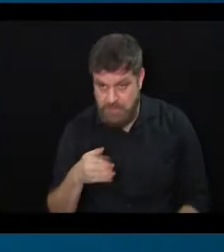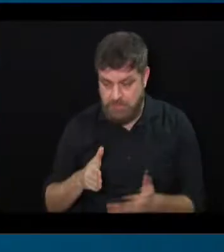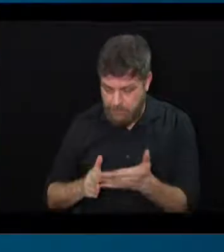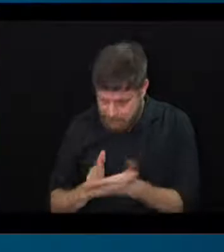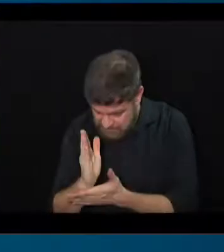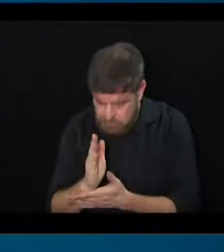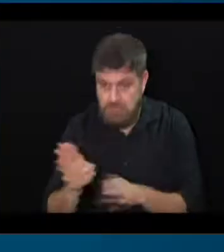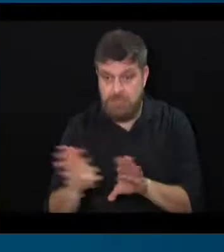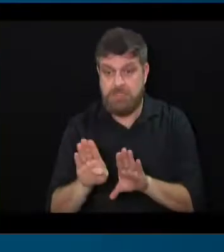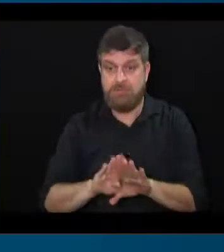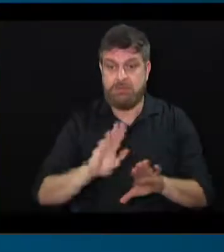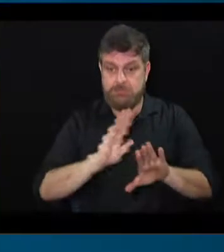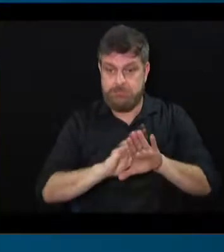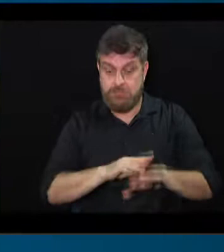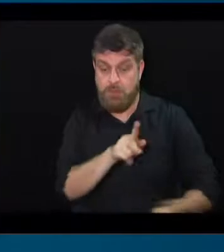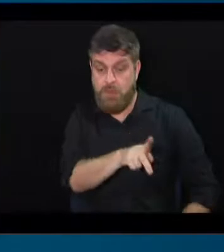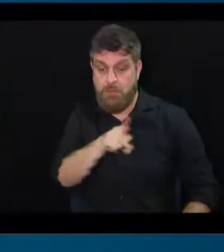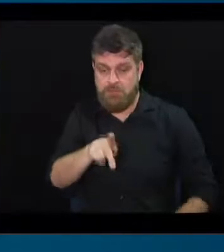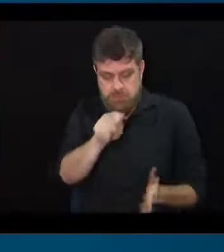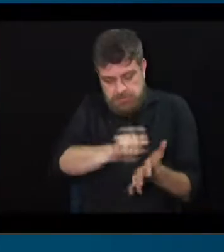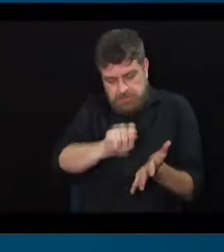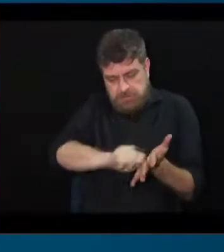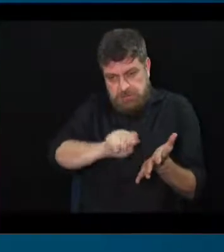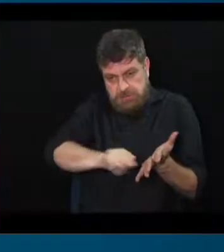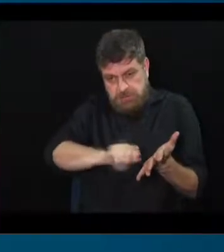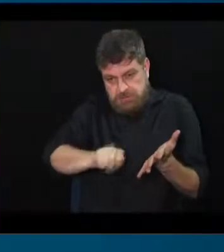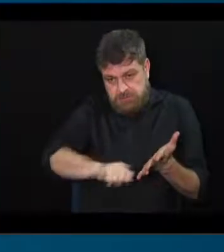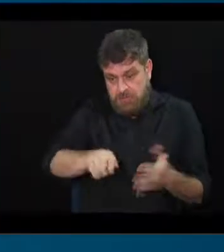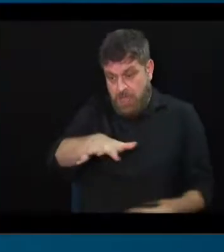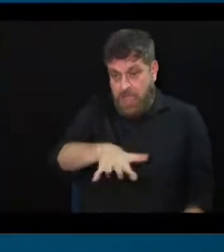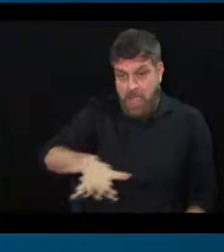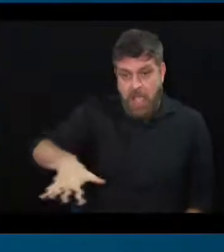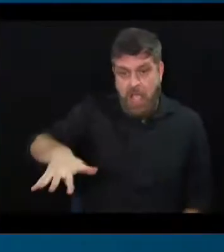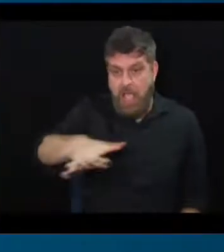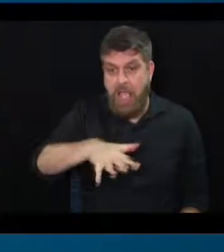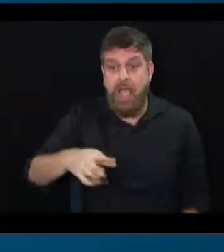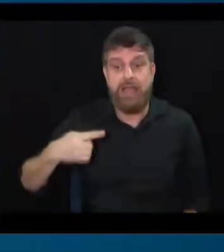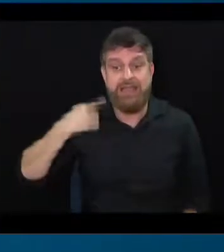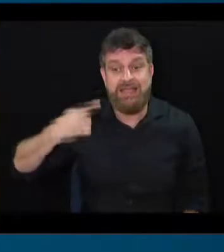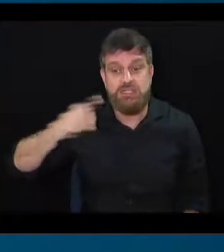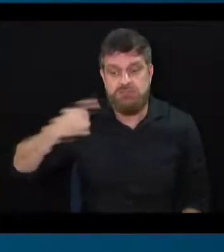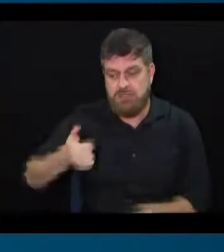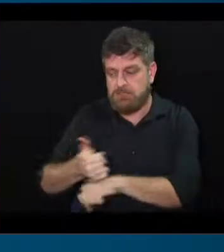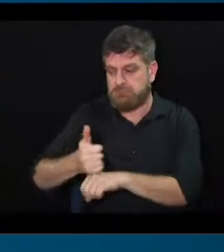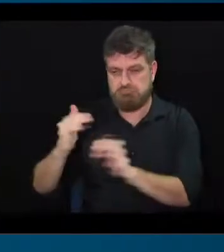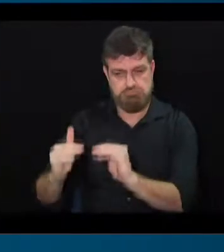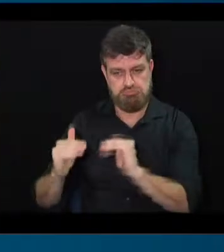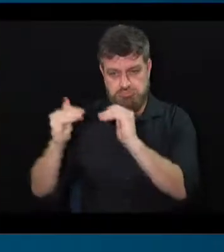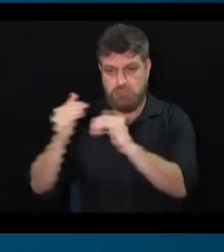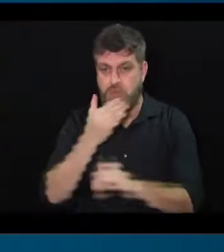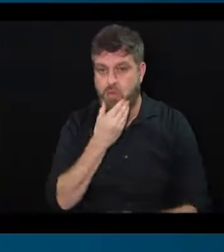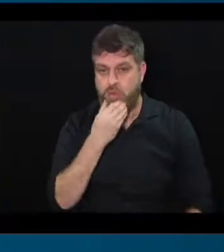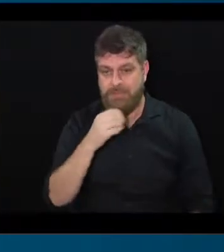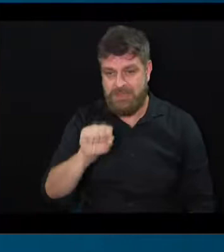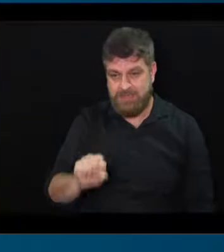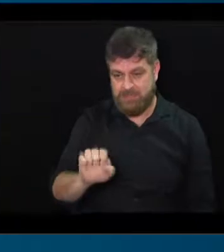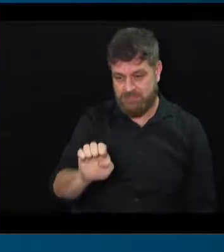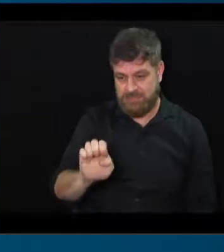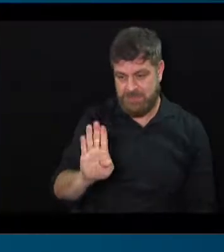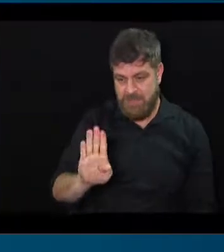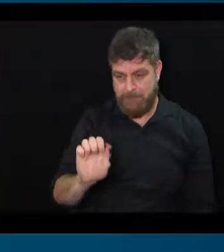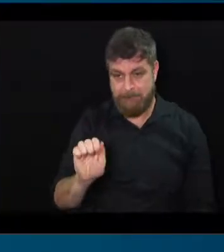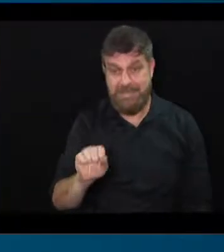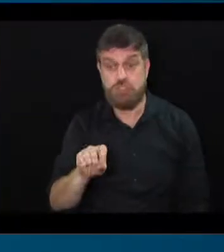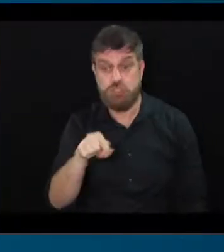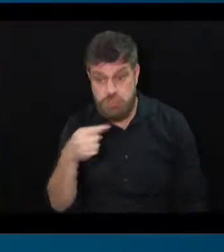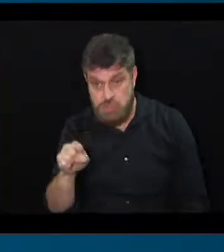projeto de autoria do vereador Professor Alberto, que concede o diploma de mérito jurídico a Sebastião Batista da Silva. Na sequência,